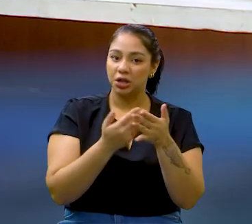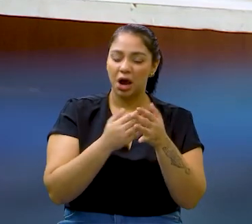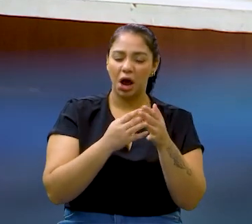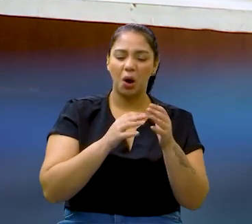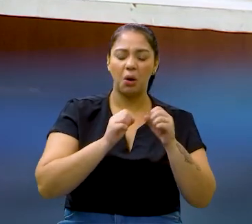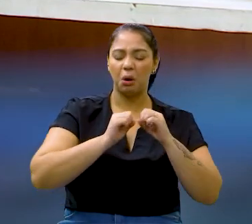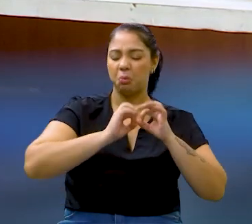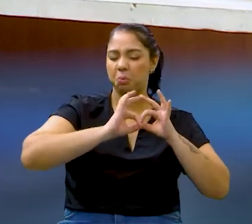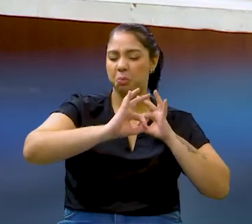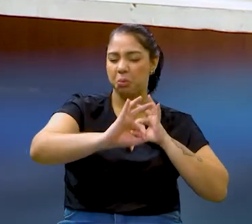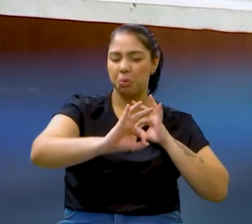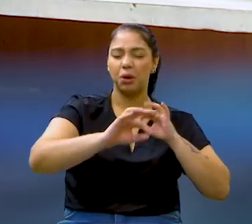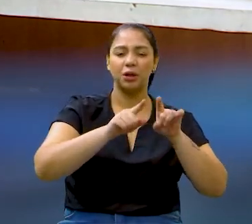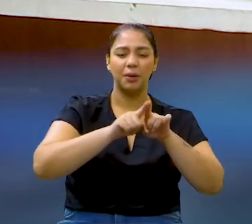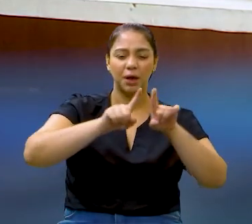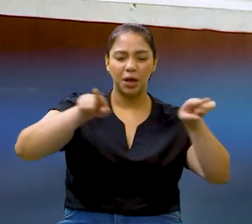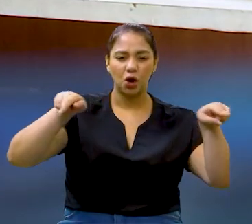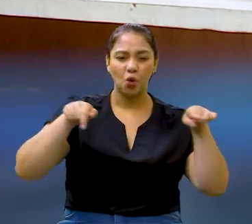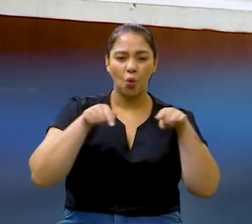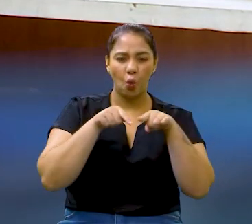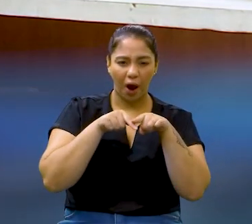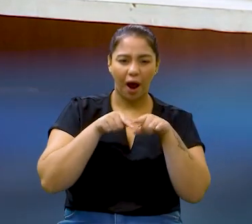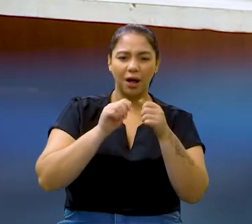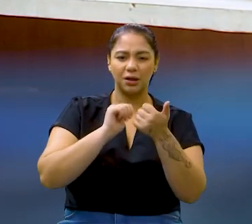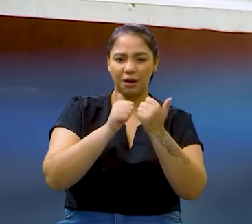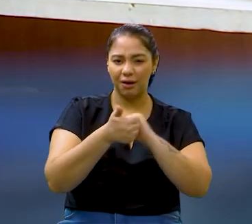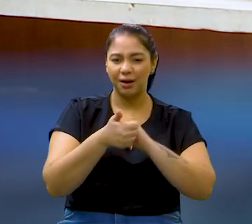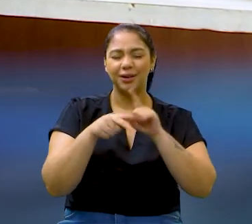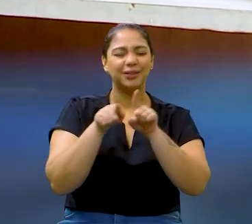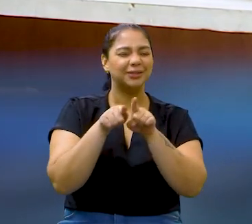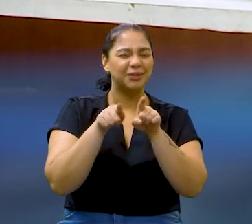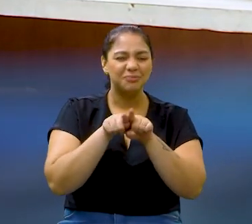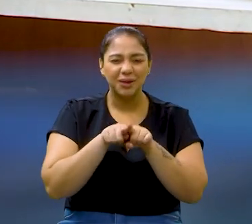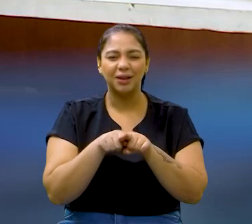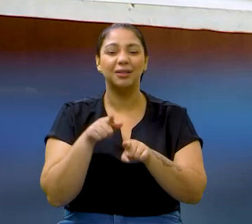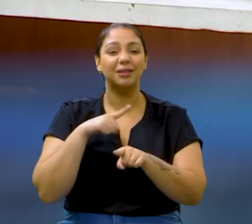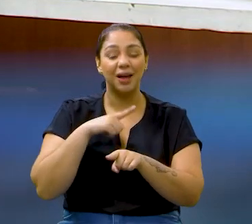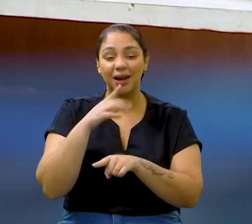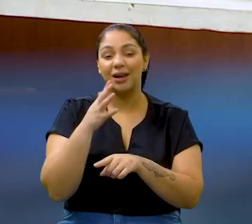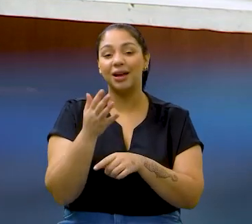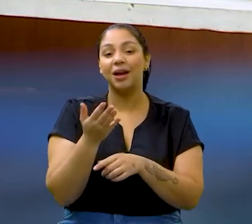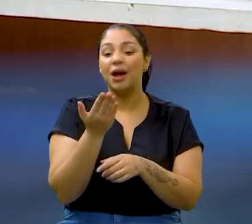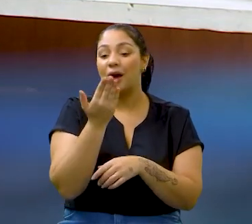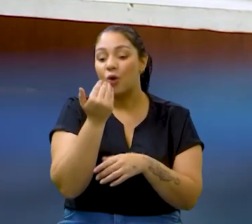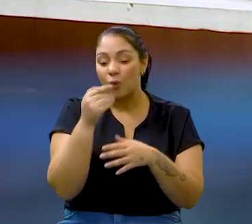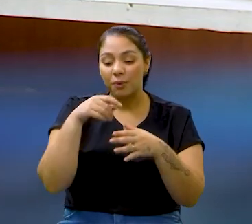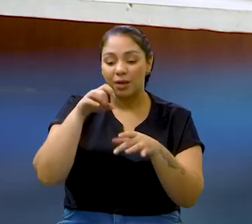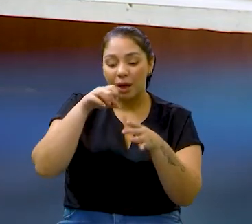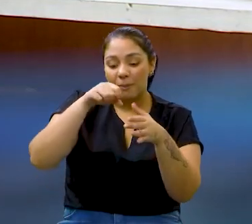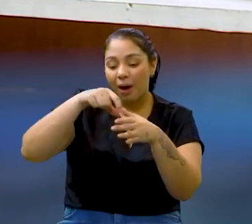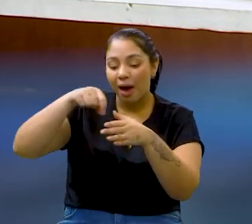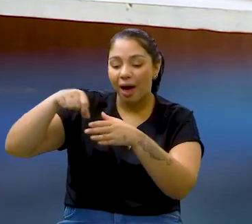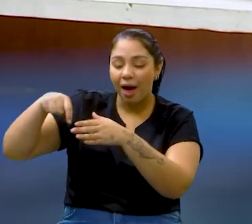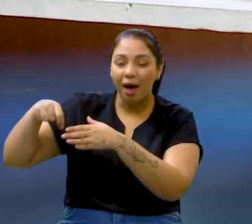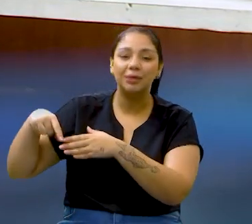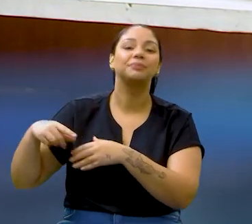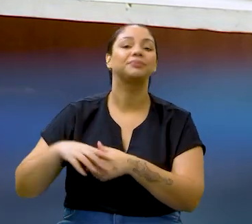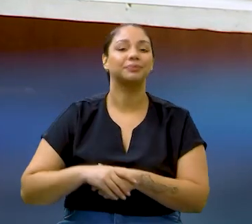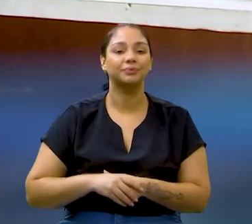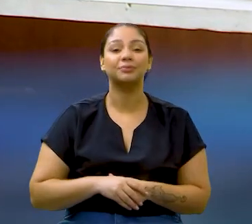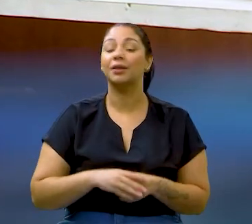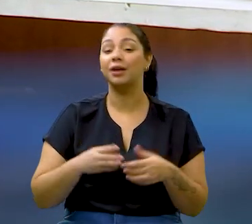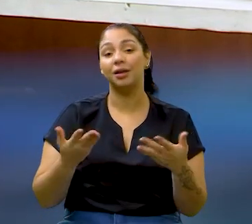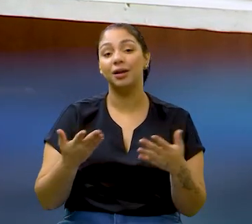uma quadra, agora uma horta, né? Então a gente vai adequando, cada ano que passa a gente faz melhorias para poder